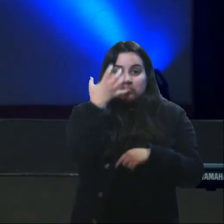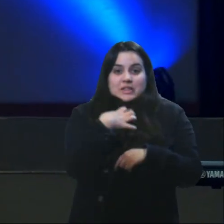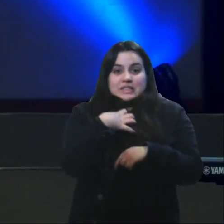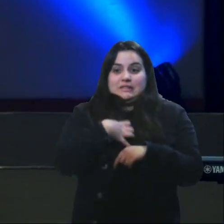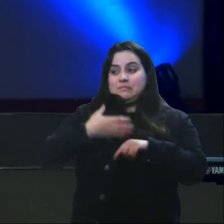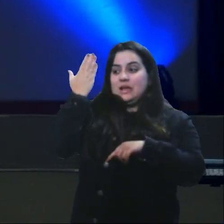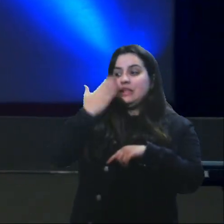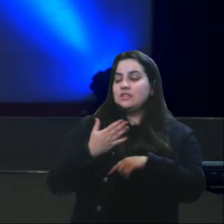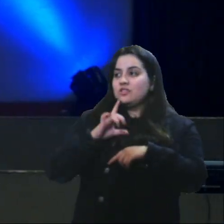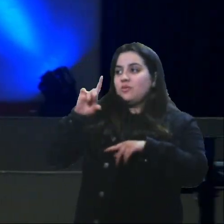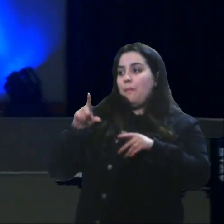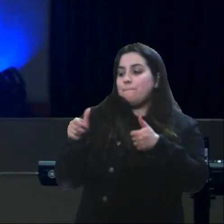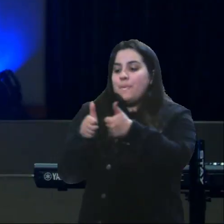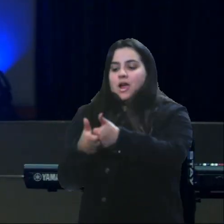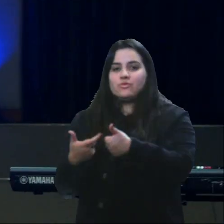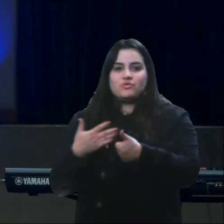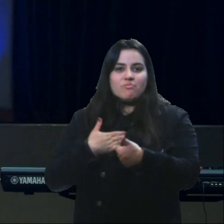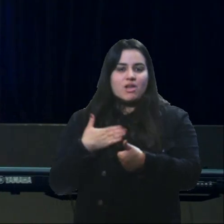Deus perto de mim.